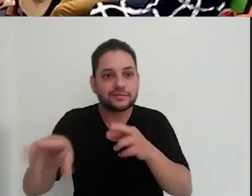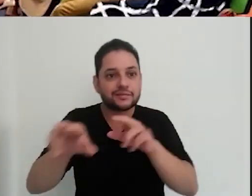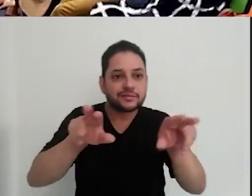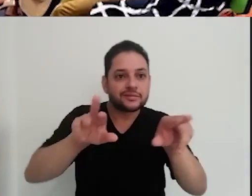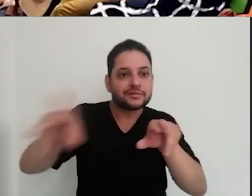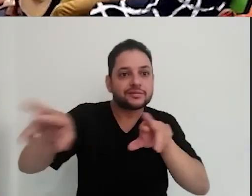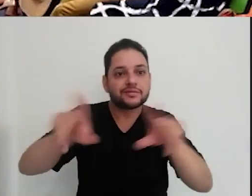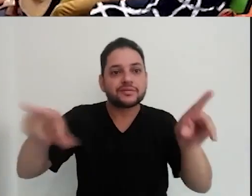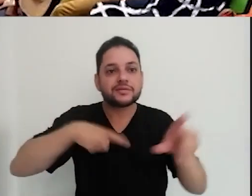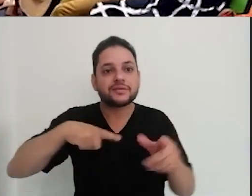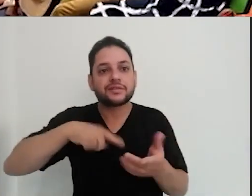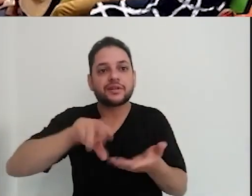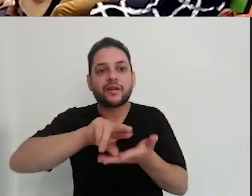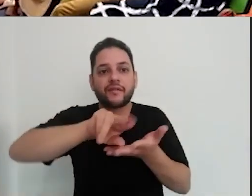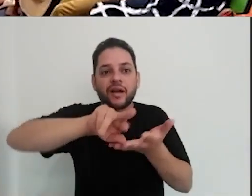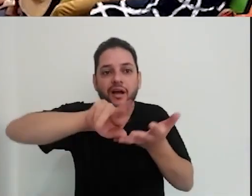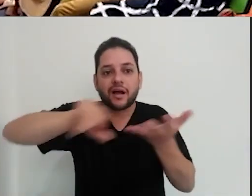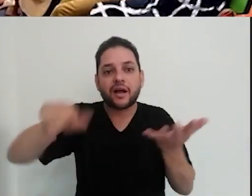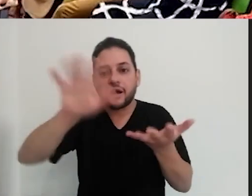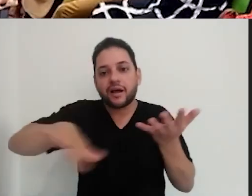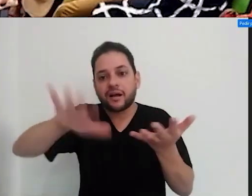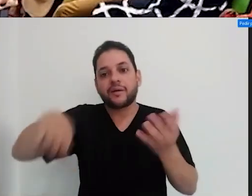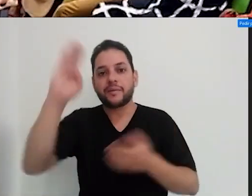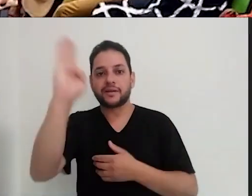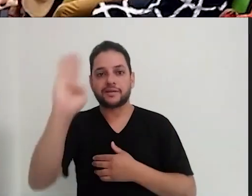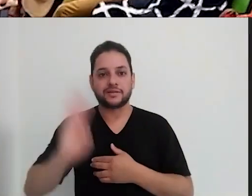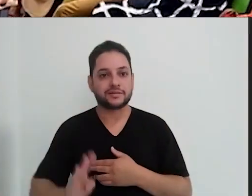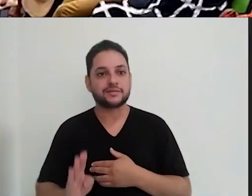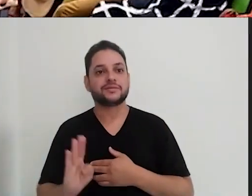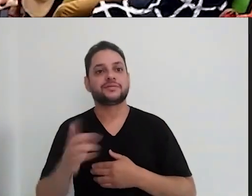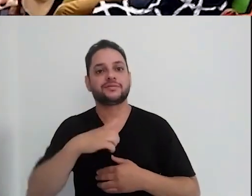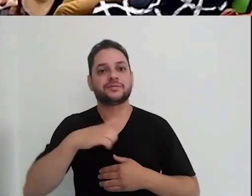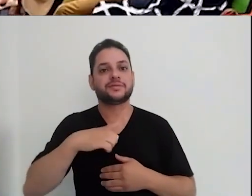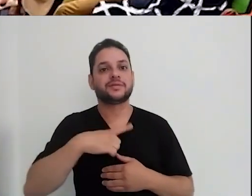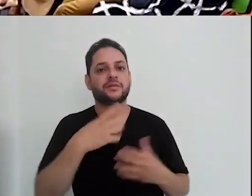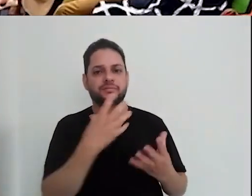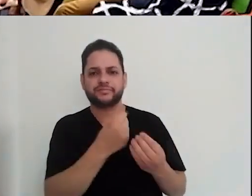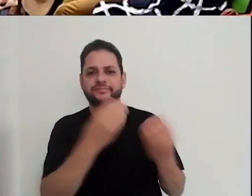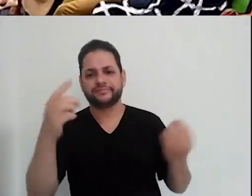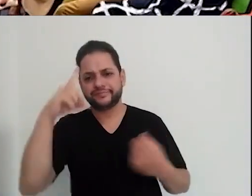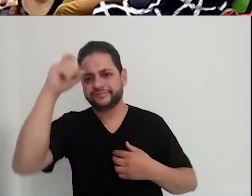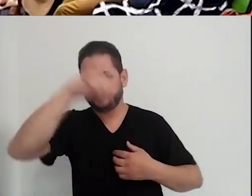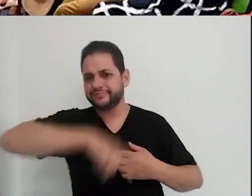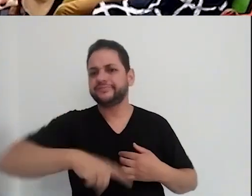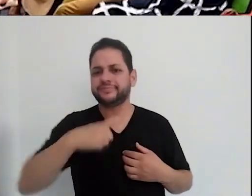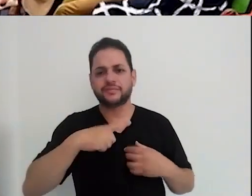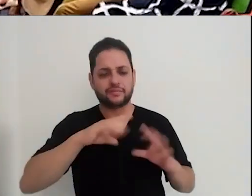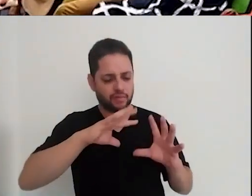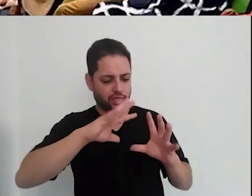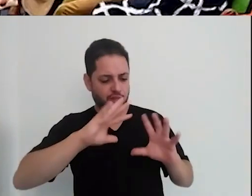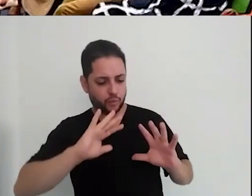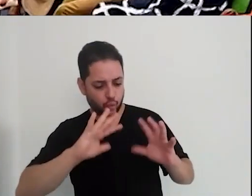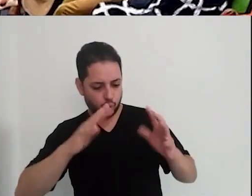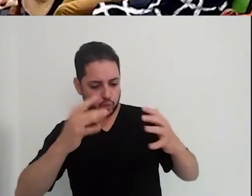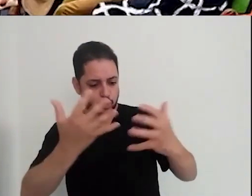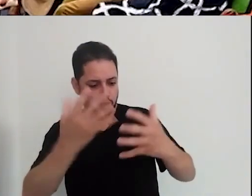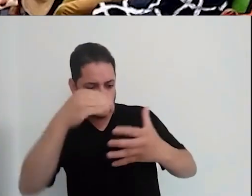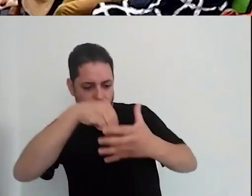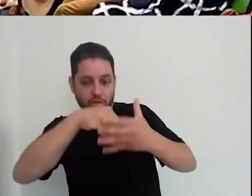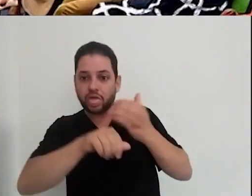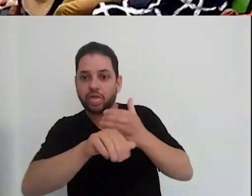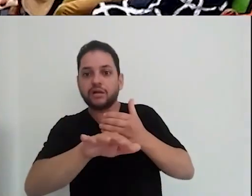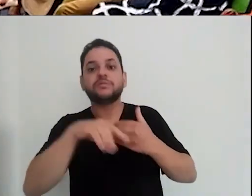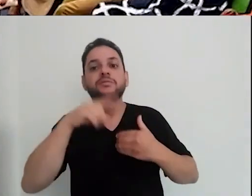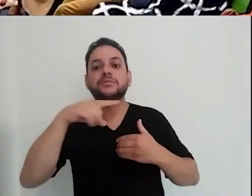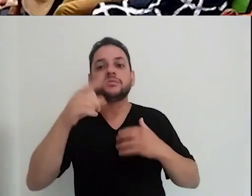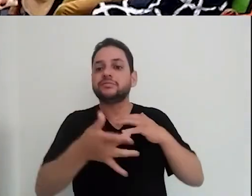classes sociais, de todas as regiões do Brasil, mas é muito, muito difícil. As bolhas existem, cada vez mais existem, né? A rede social reforça